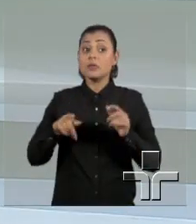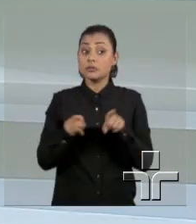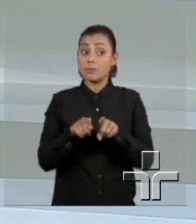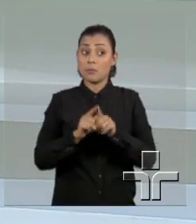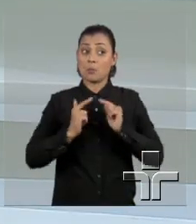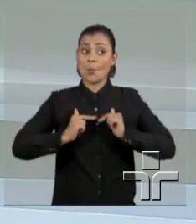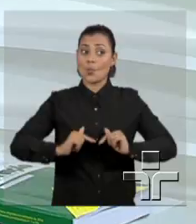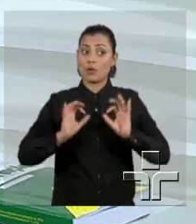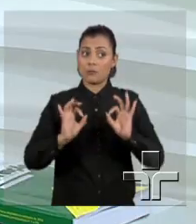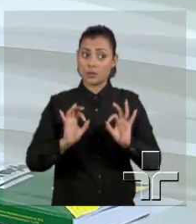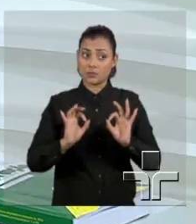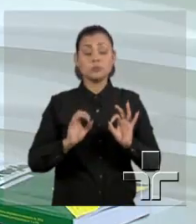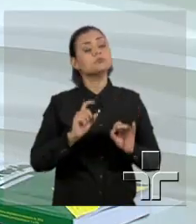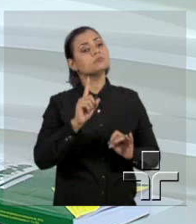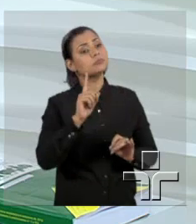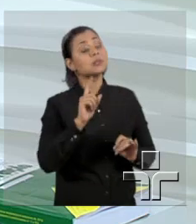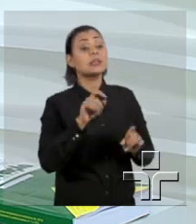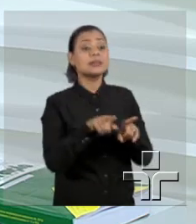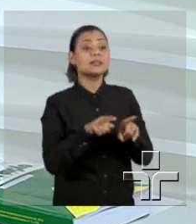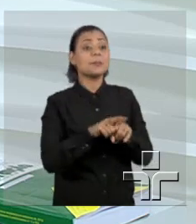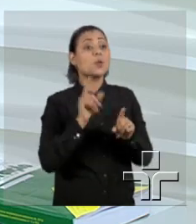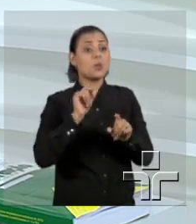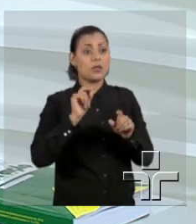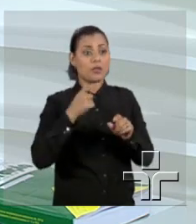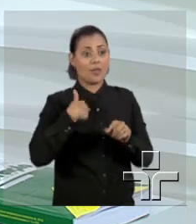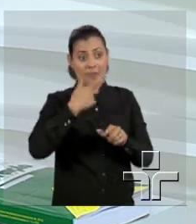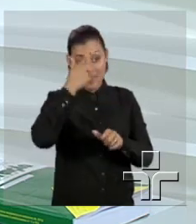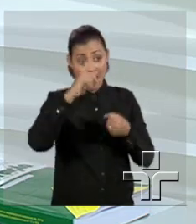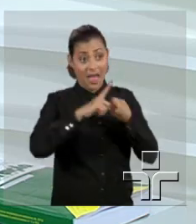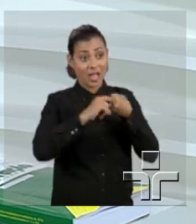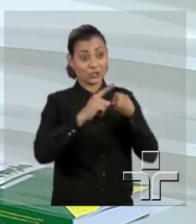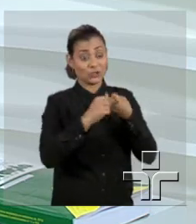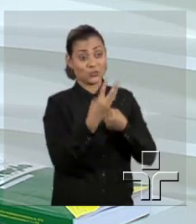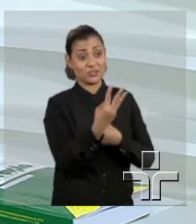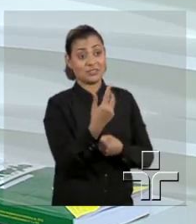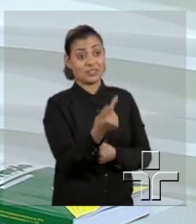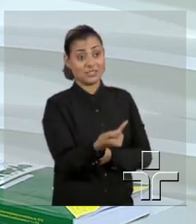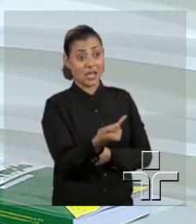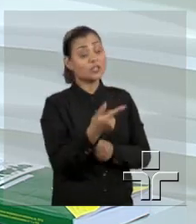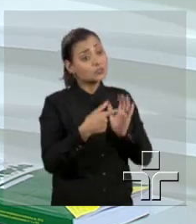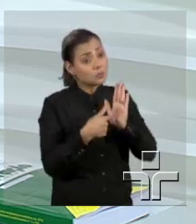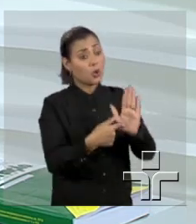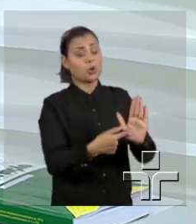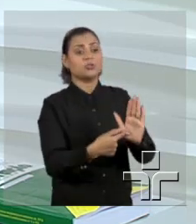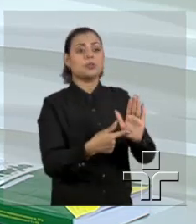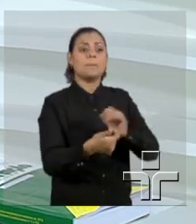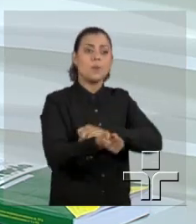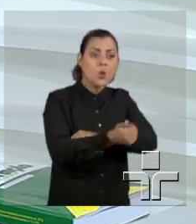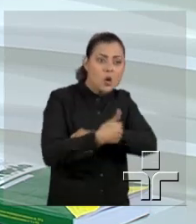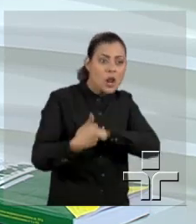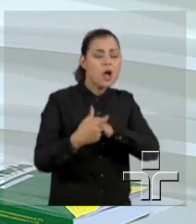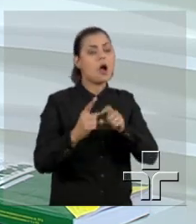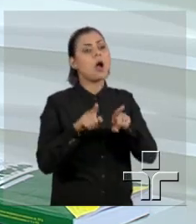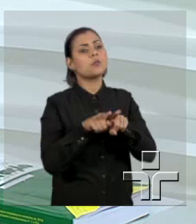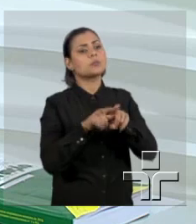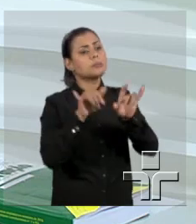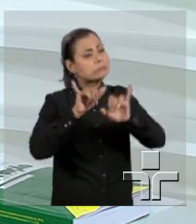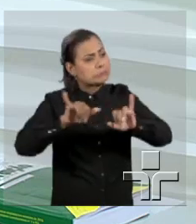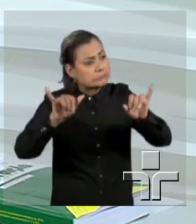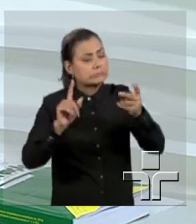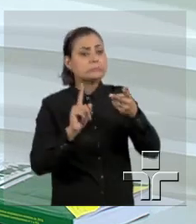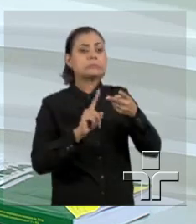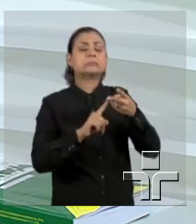Impessoalidade. Impessoalidade está na cabeça do artigo 37, ao lado da legalidade, moralidade, publicidade e